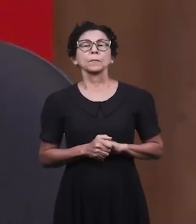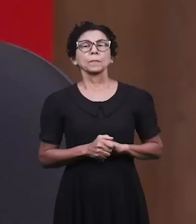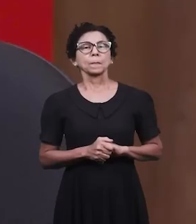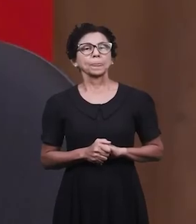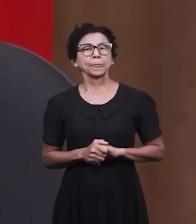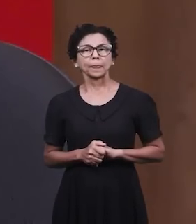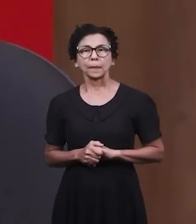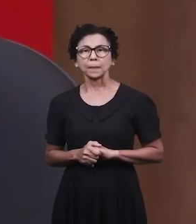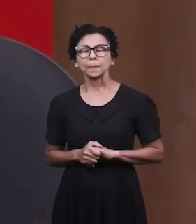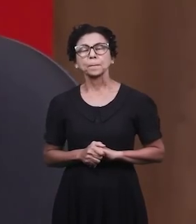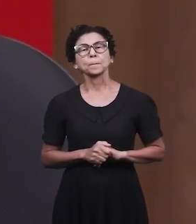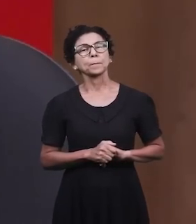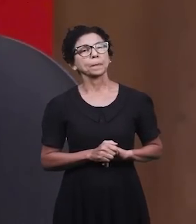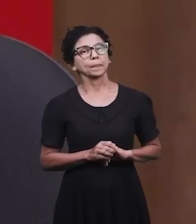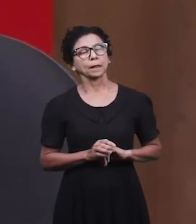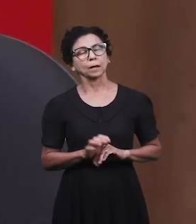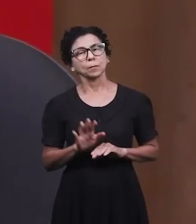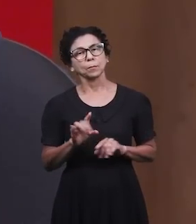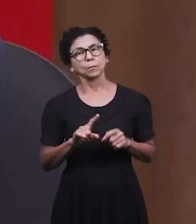pelo Espírito Santo,